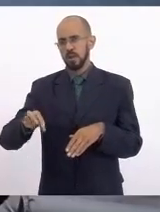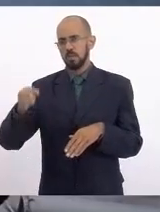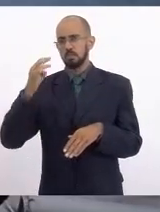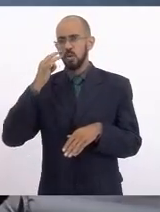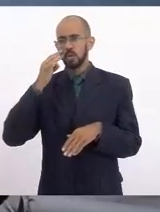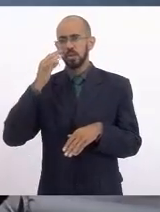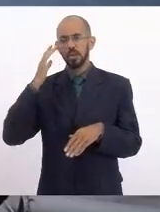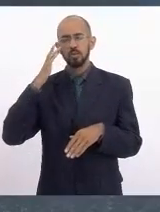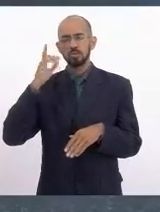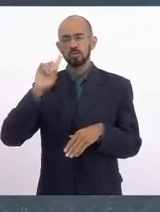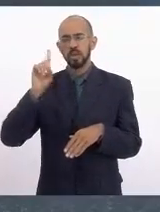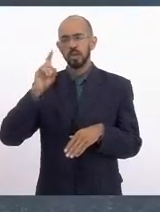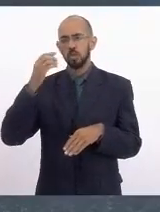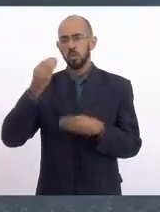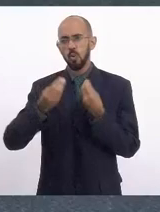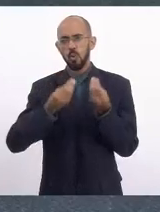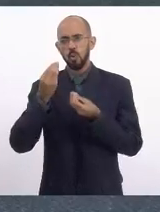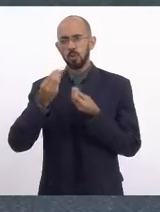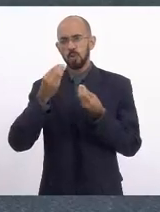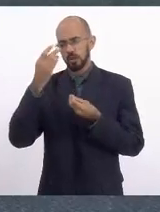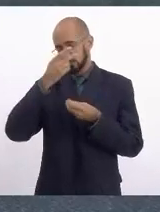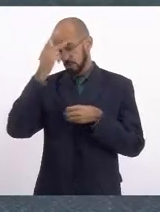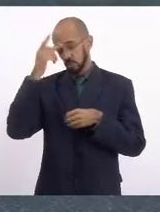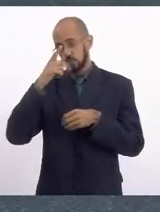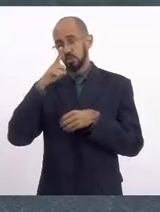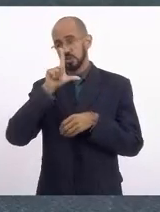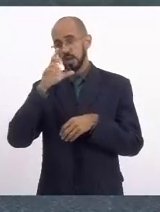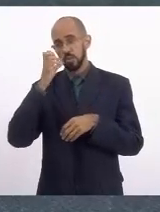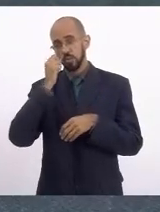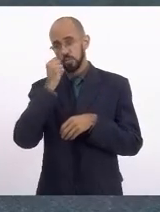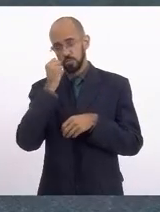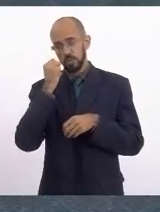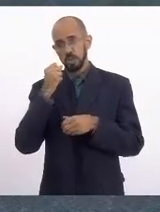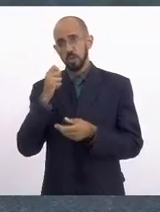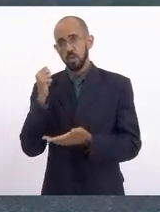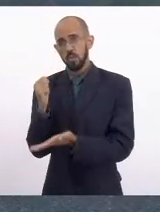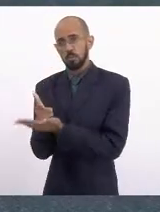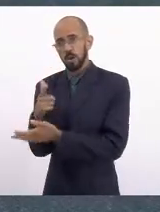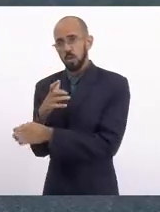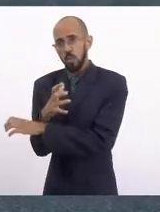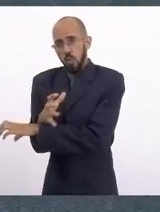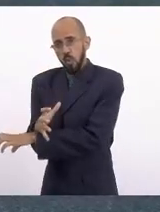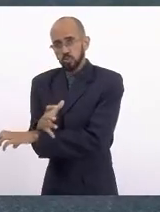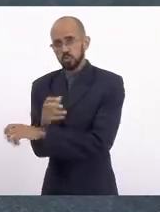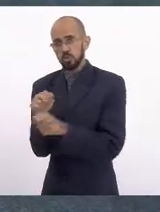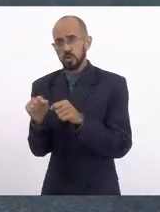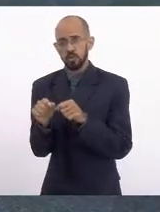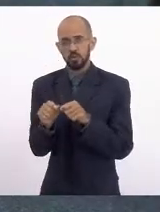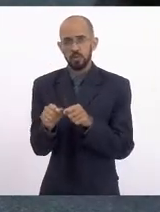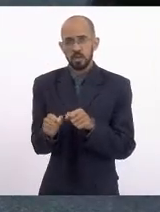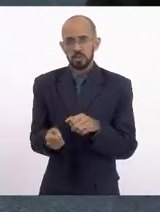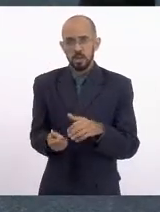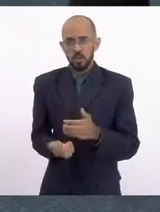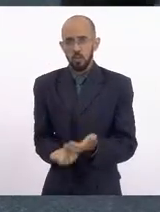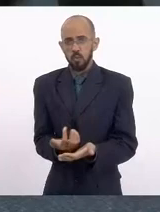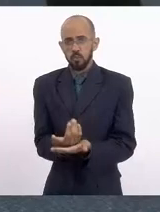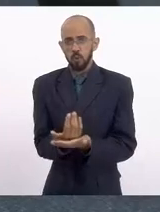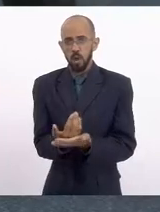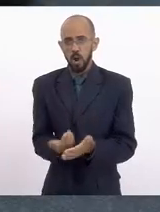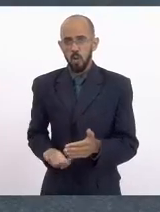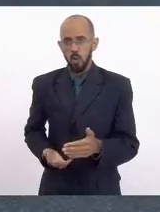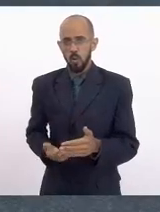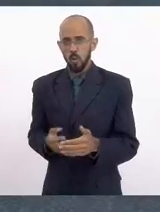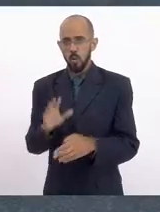as pessoas dormem quando as pessoas estão comprando o osso e fazendo Forno de Lenha eu não sei como as pessoas